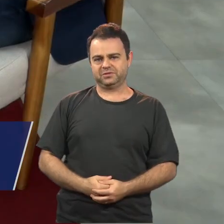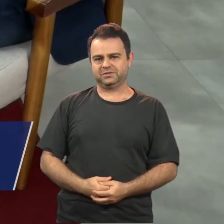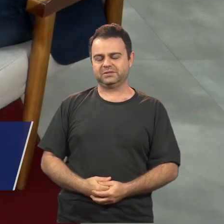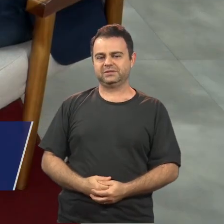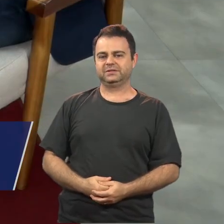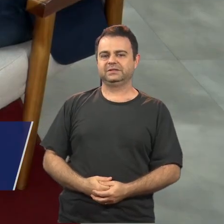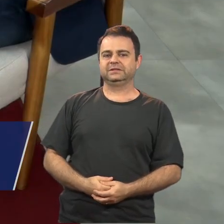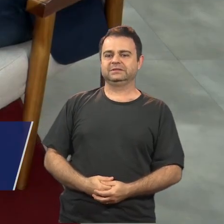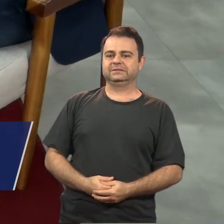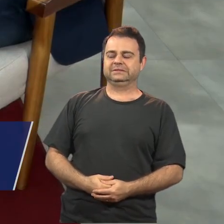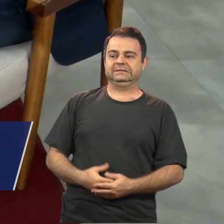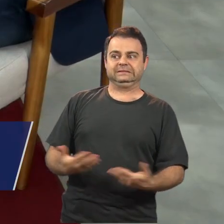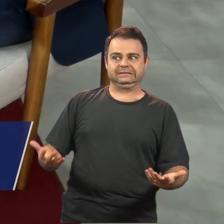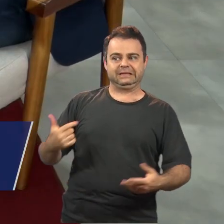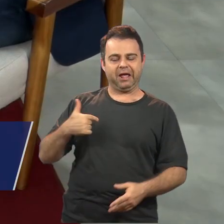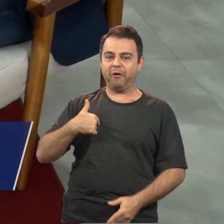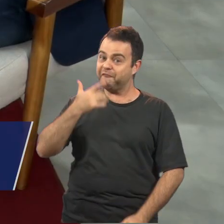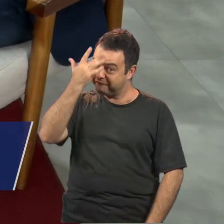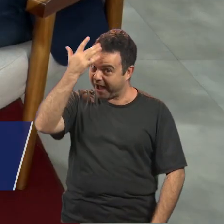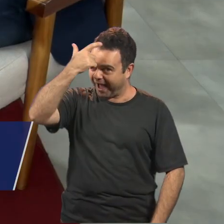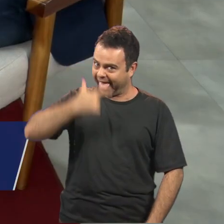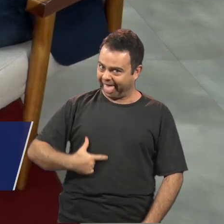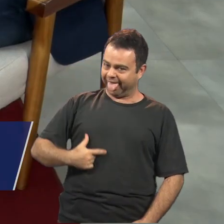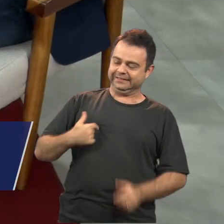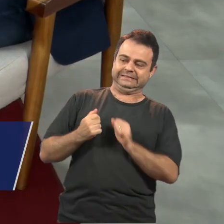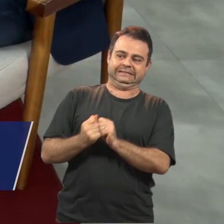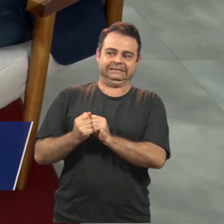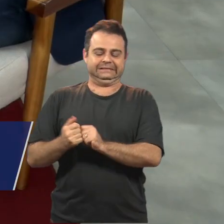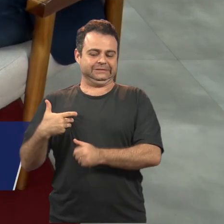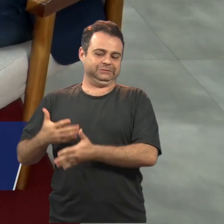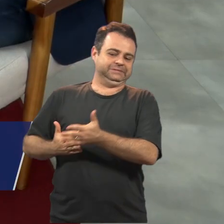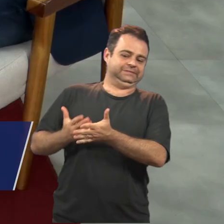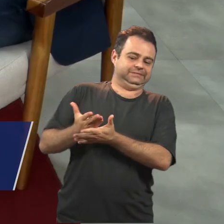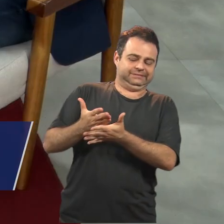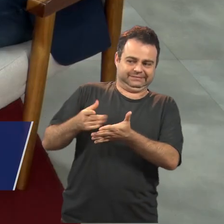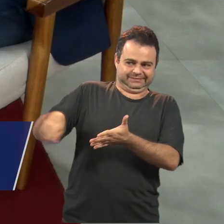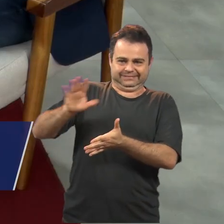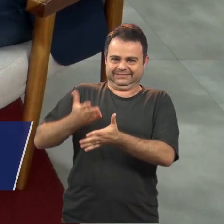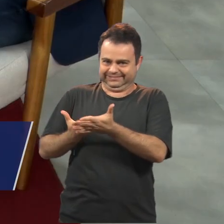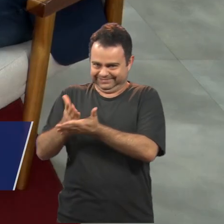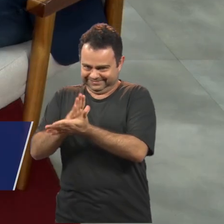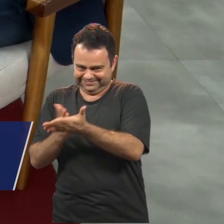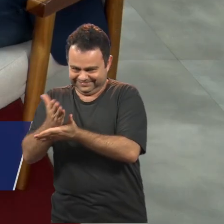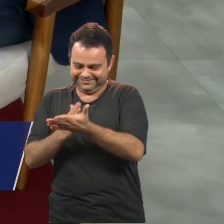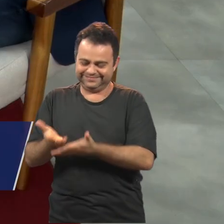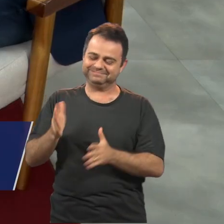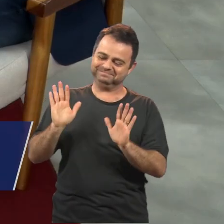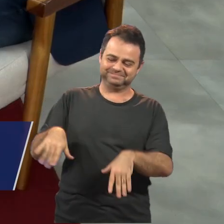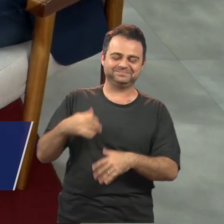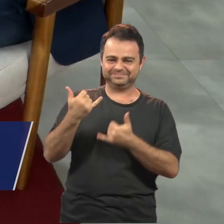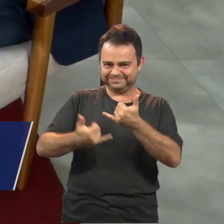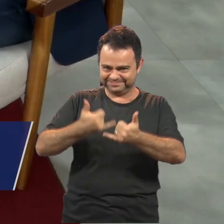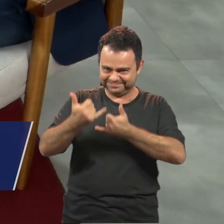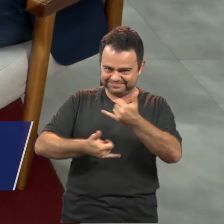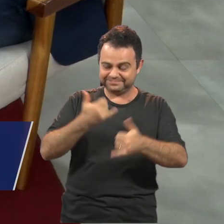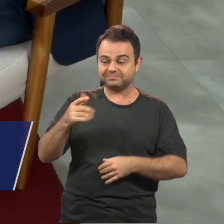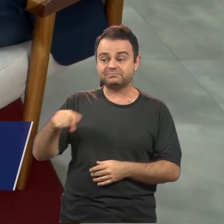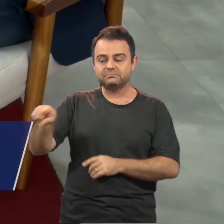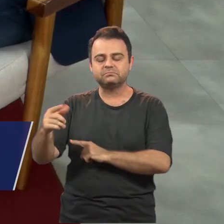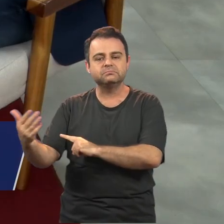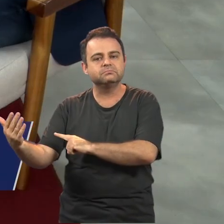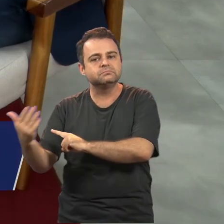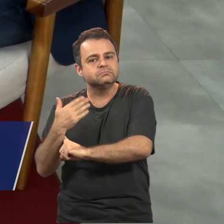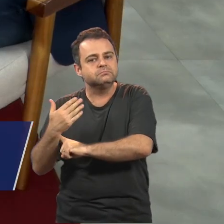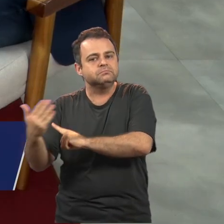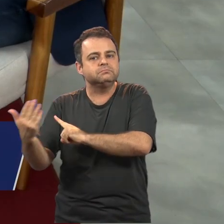digo que para me aguentar não é fácil, tá? Brincadeira. Mas eles são, eu digo que o braço